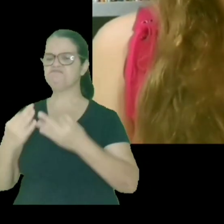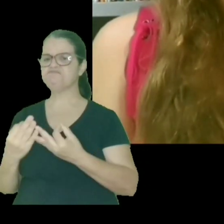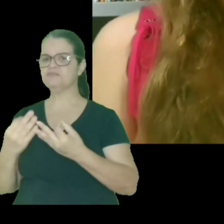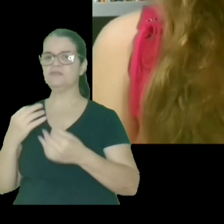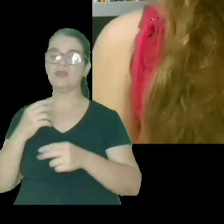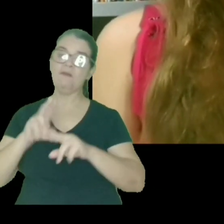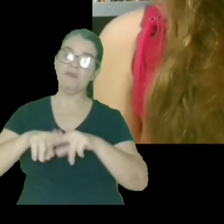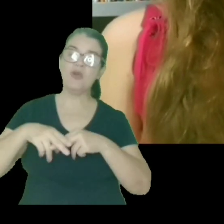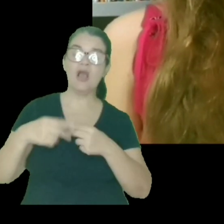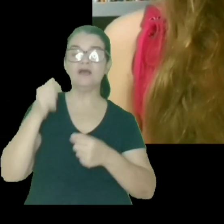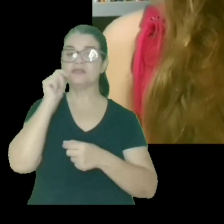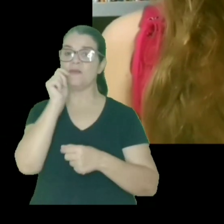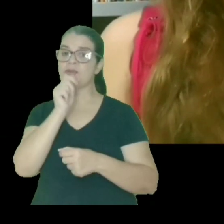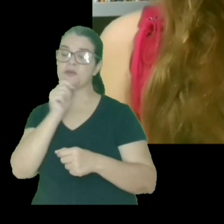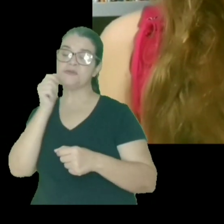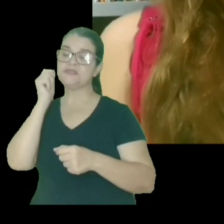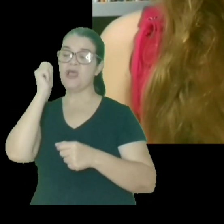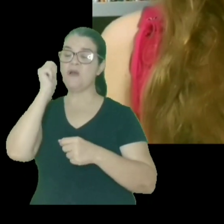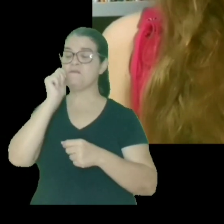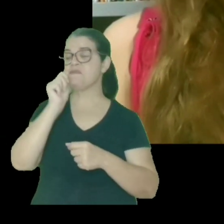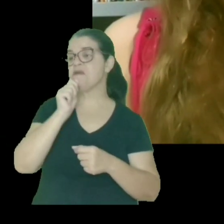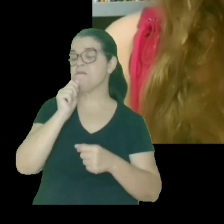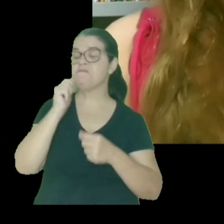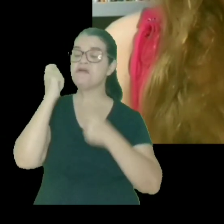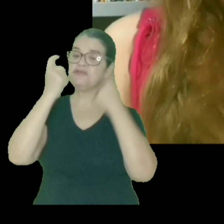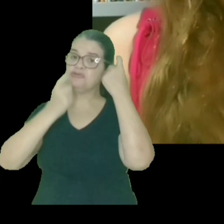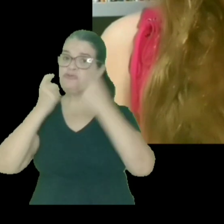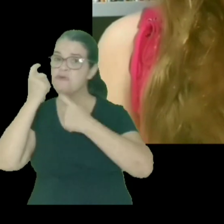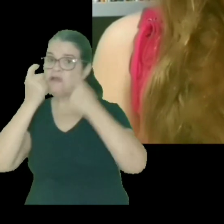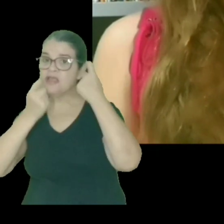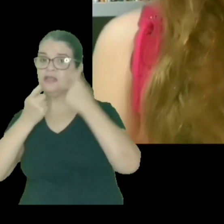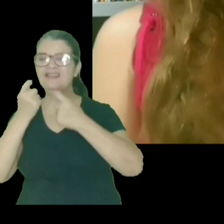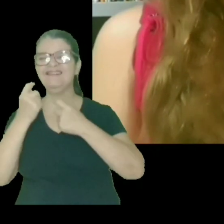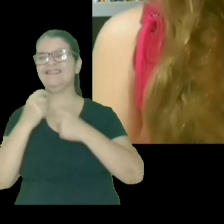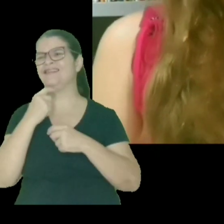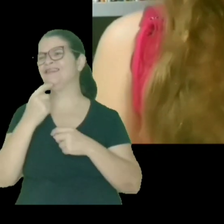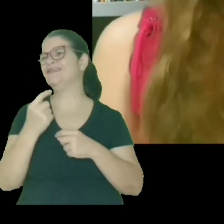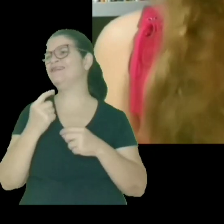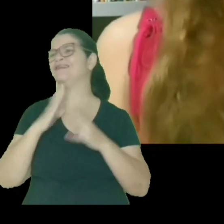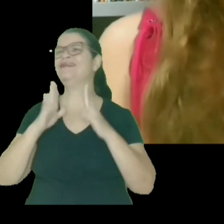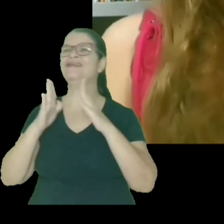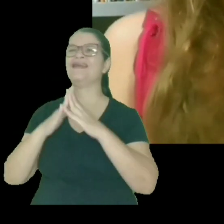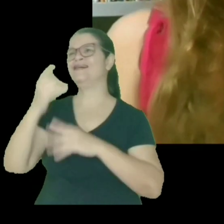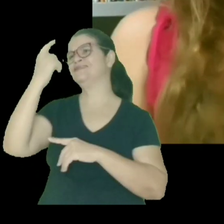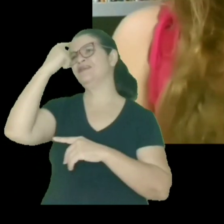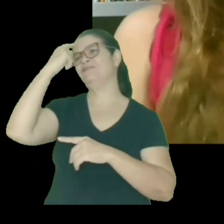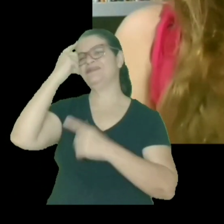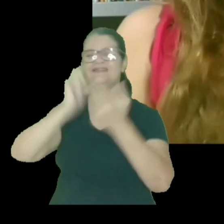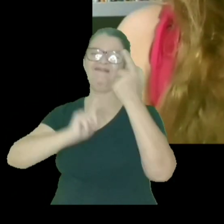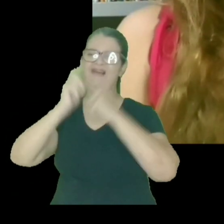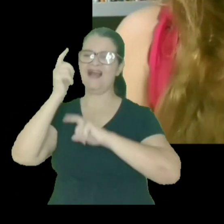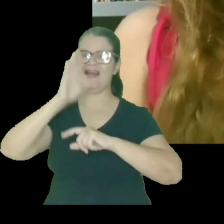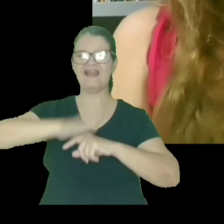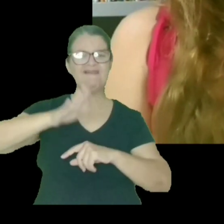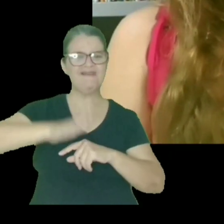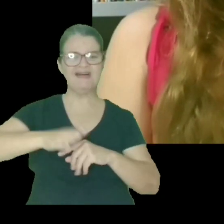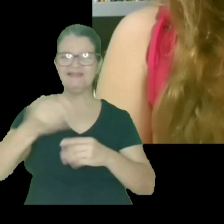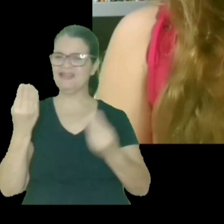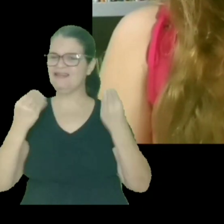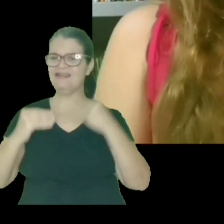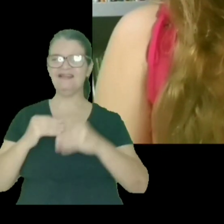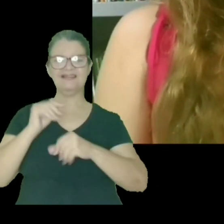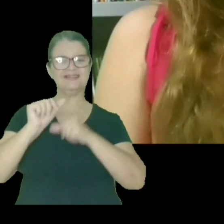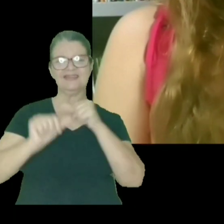preocupações com a minha mãe doente, ninguém em casa tinha cabeça para carnaval de criança,